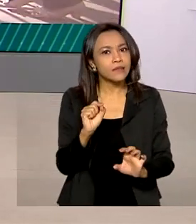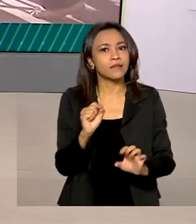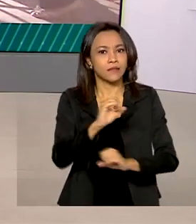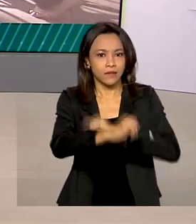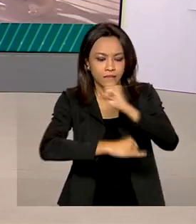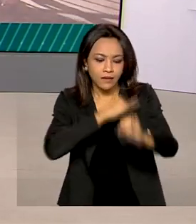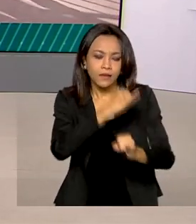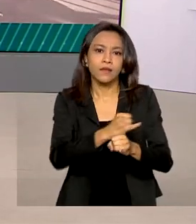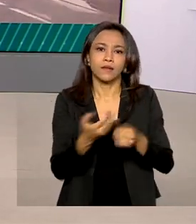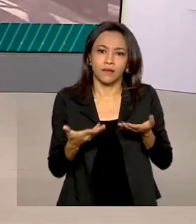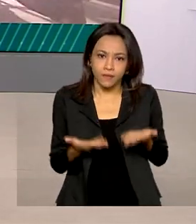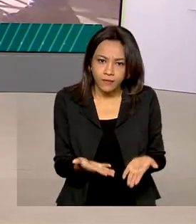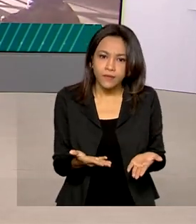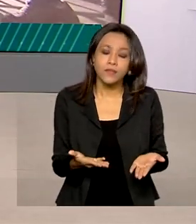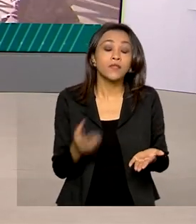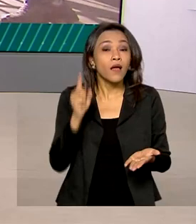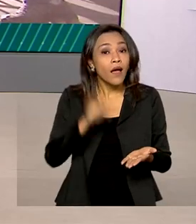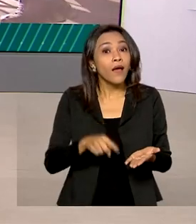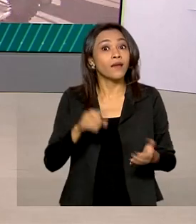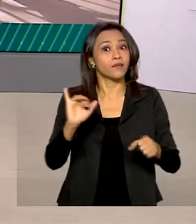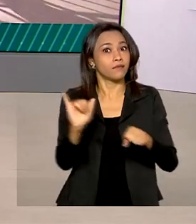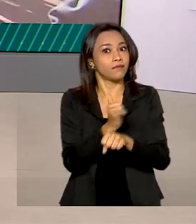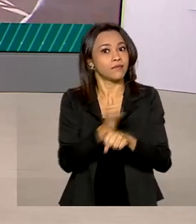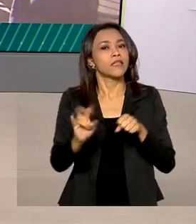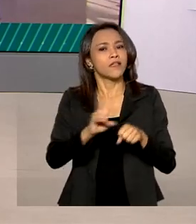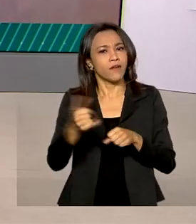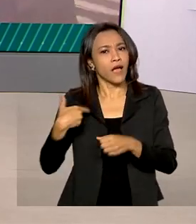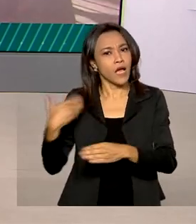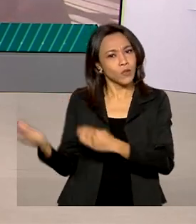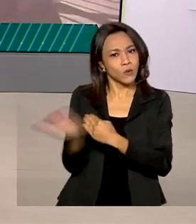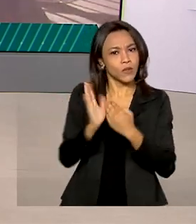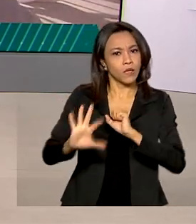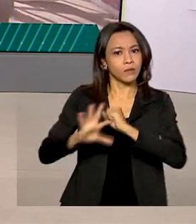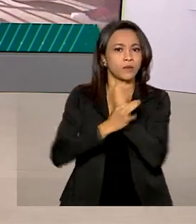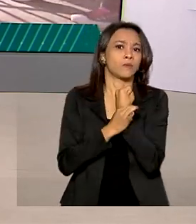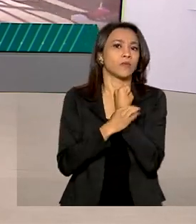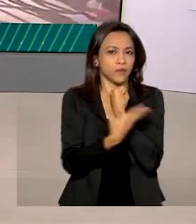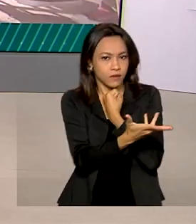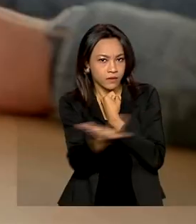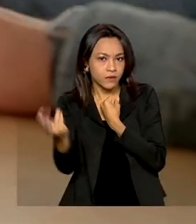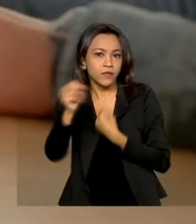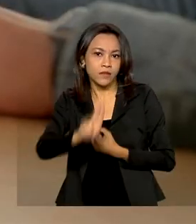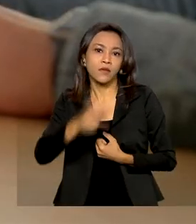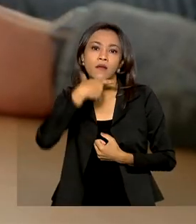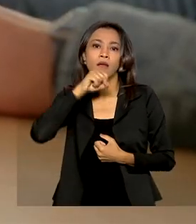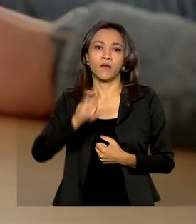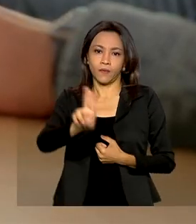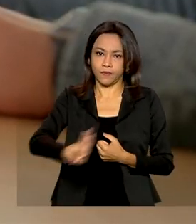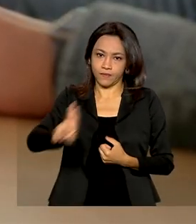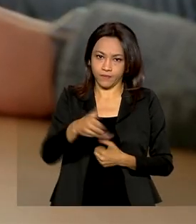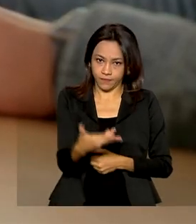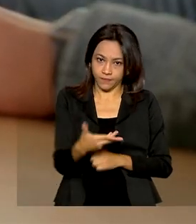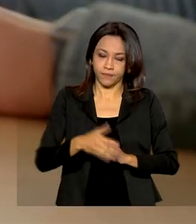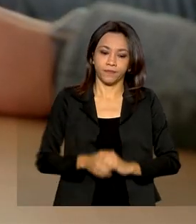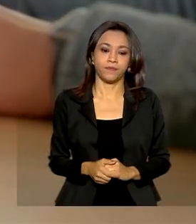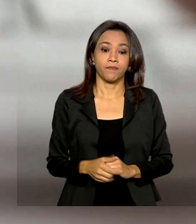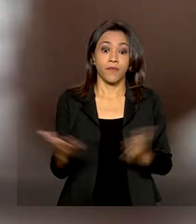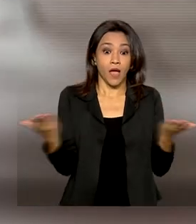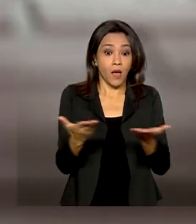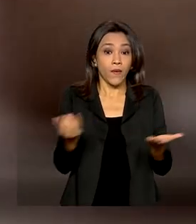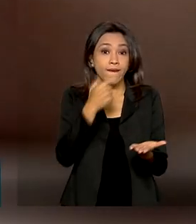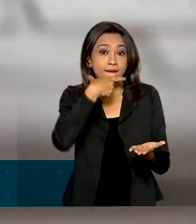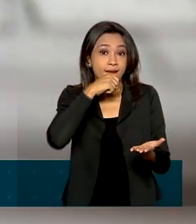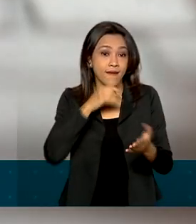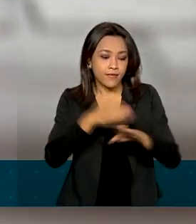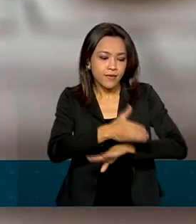forma eletrônica ou pela internet uma medida que vai ajudar na proteção dos consumidores agora quem acessar o